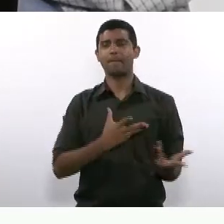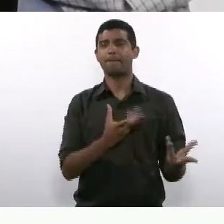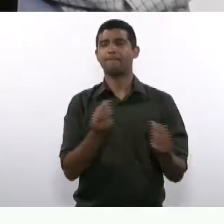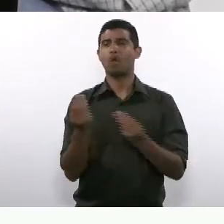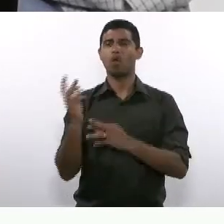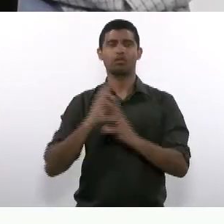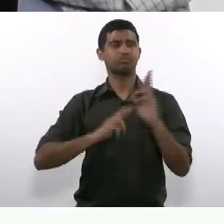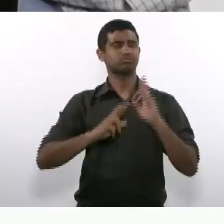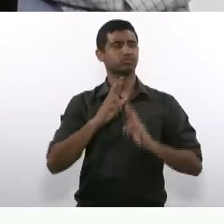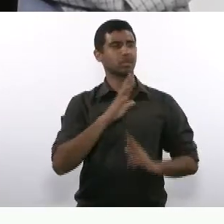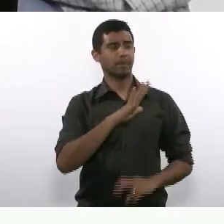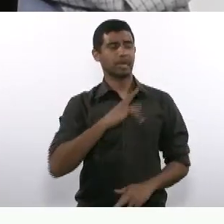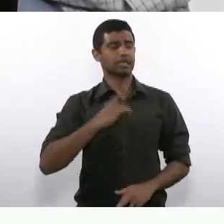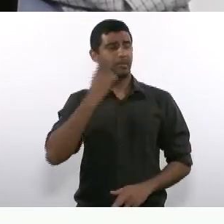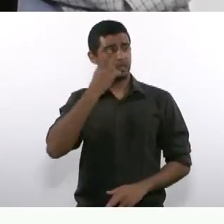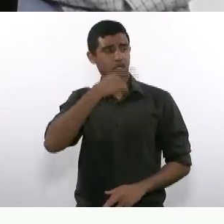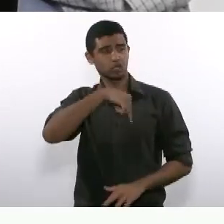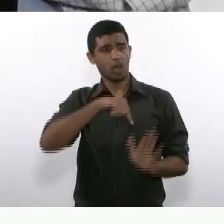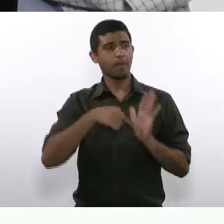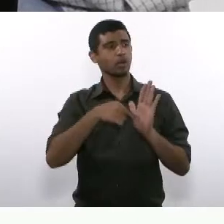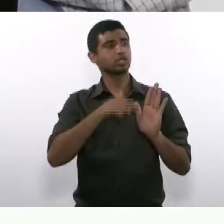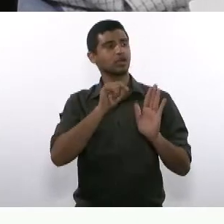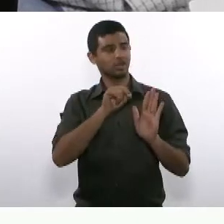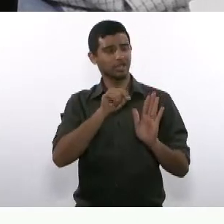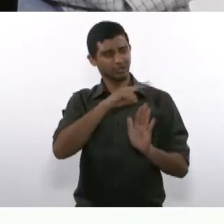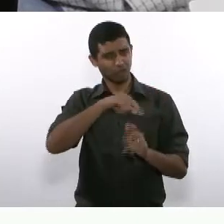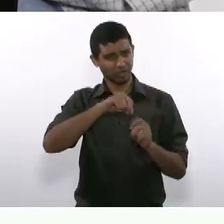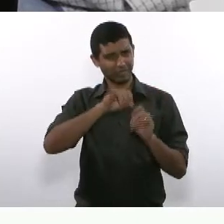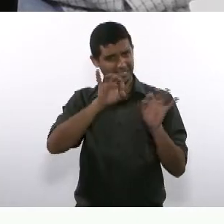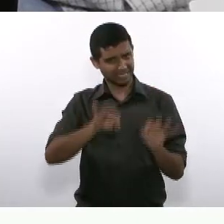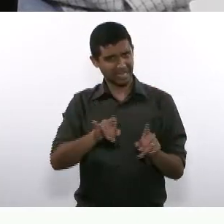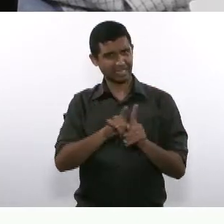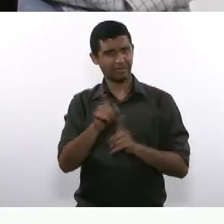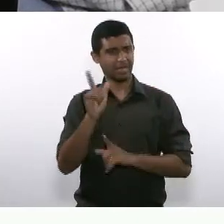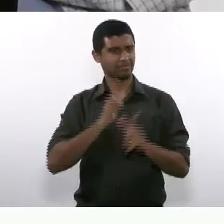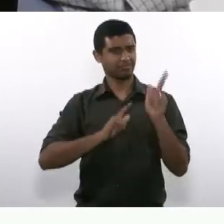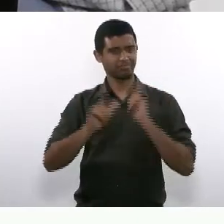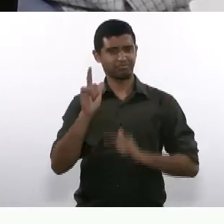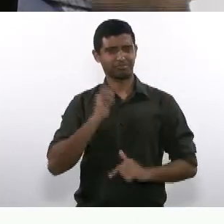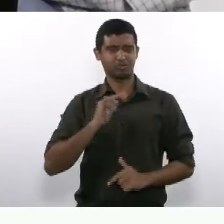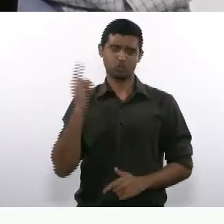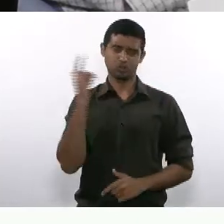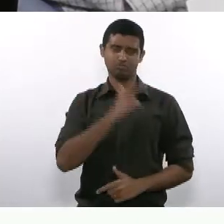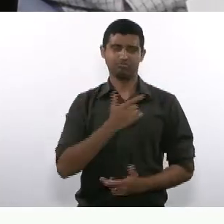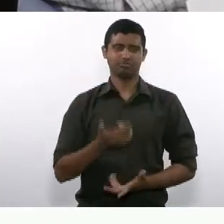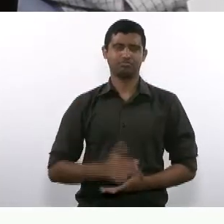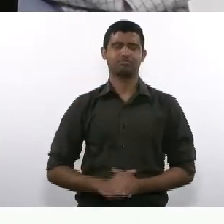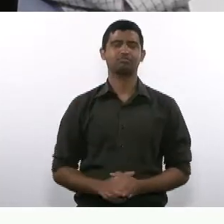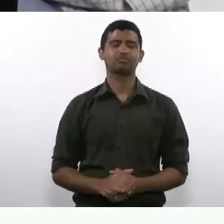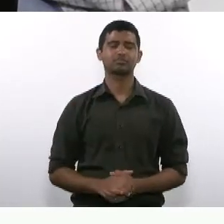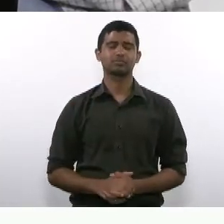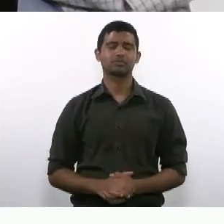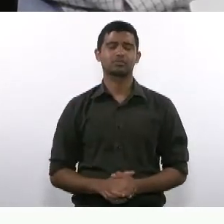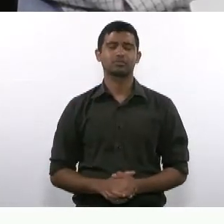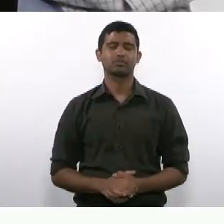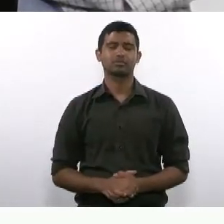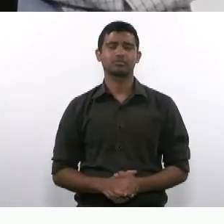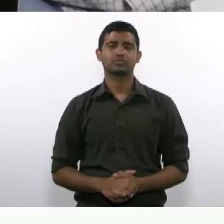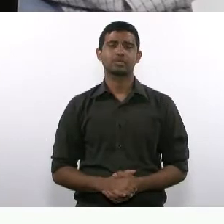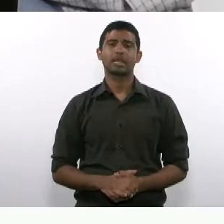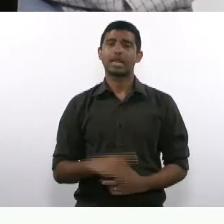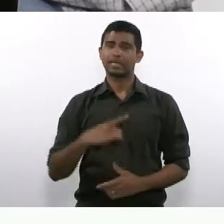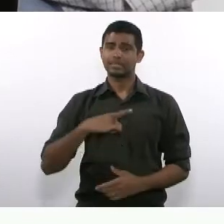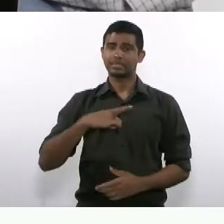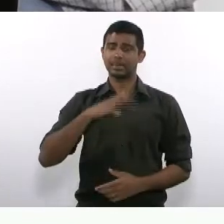a gente efetivamente fez e teve resultado. Mas a gente pensa muito, a gente tem assim, uma especial preocupação